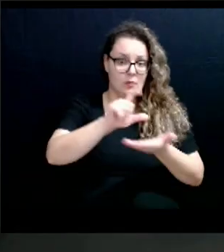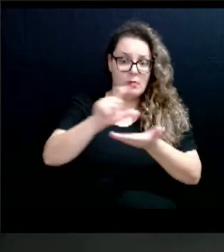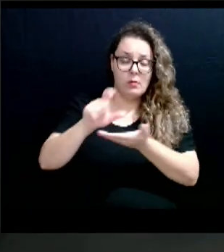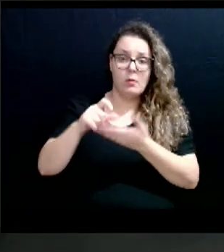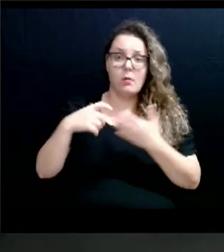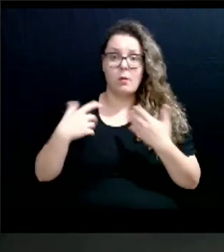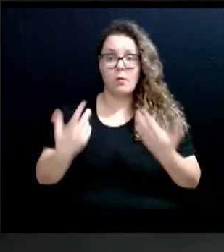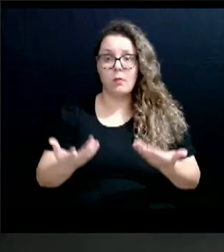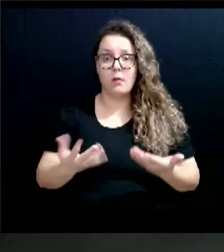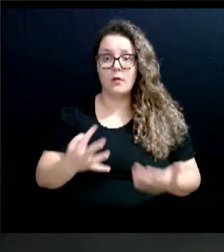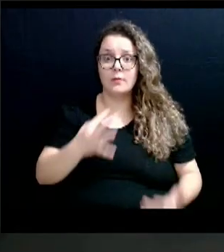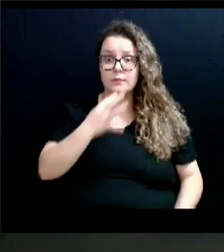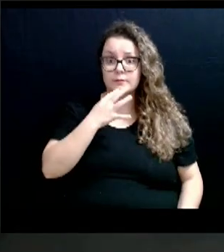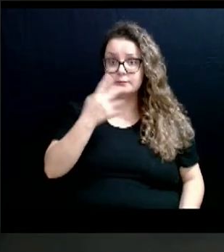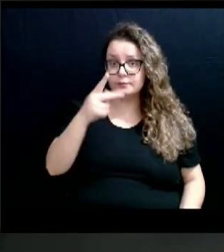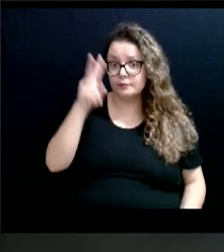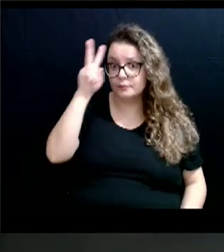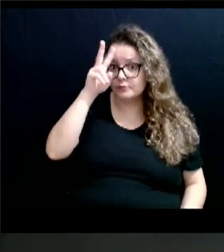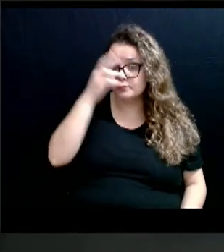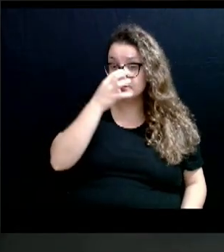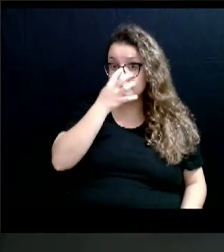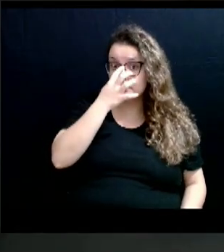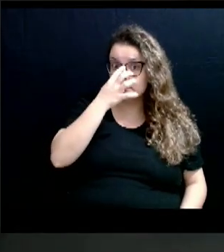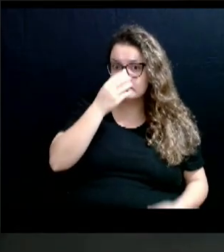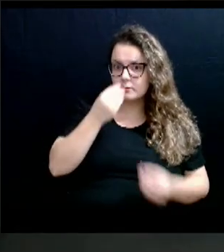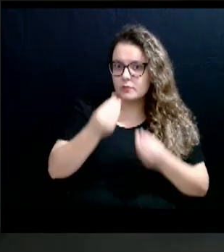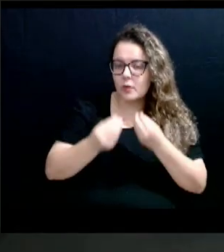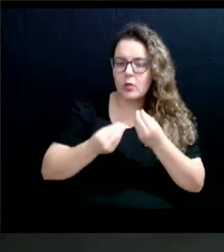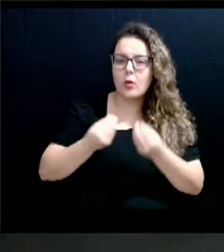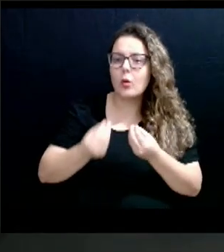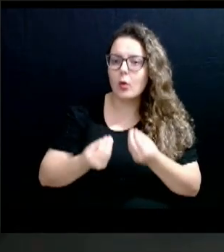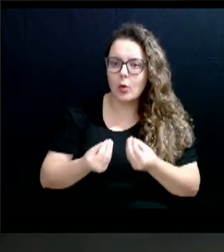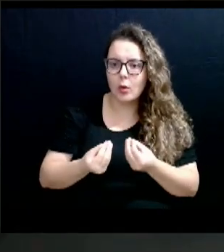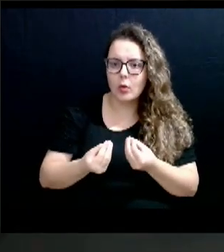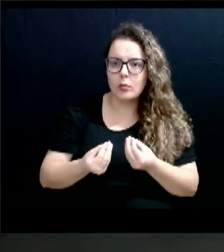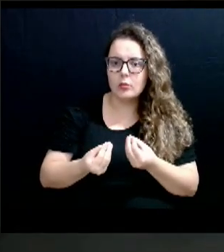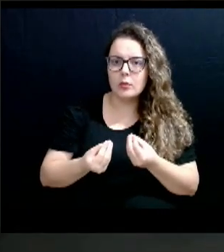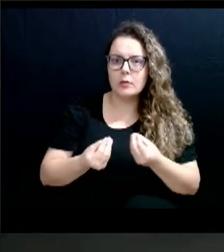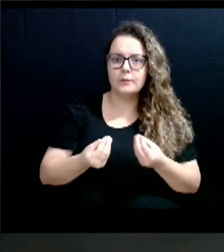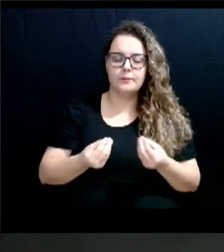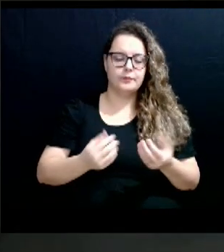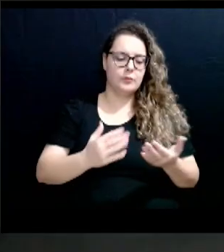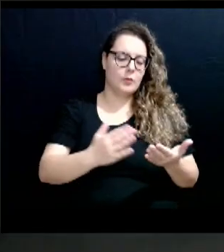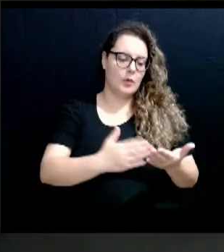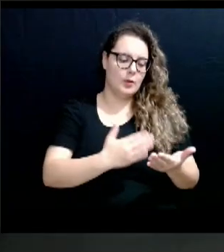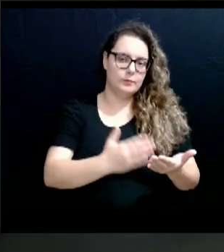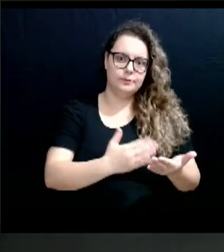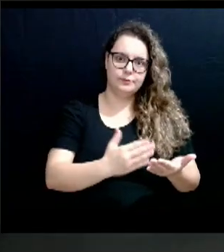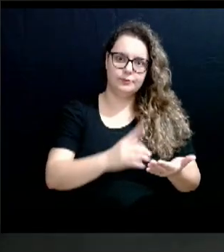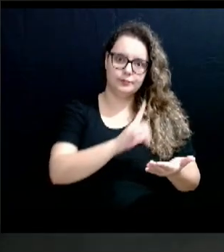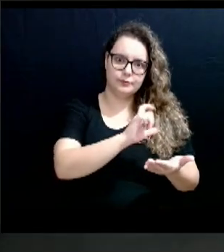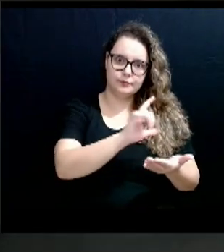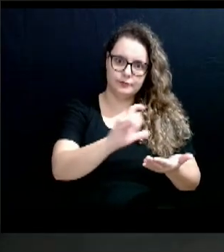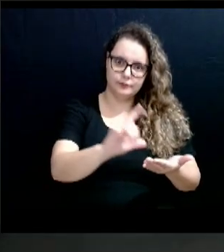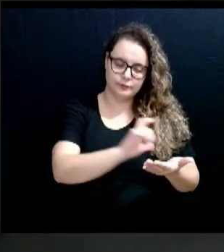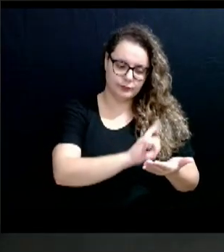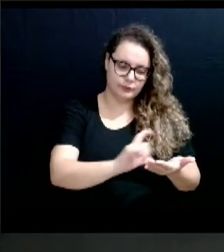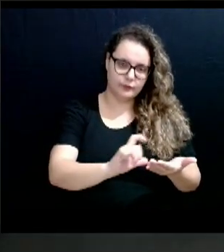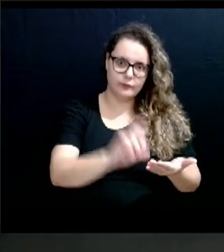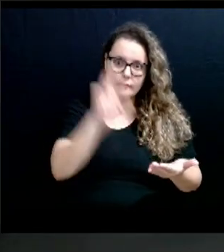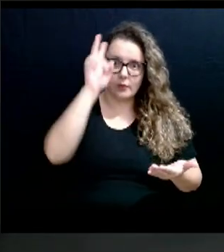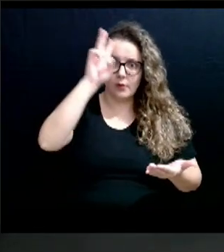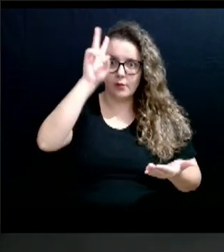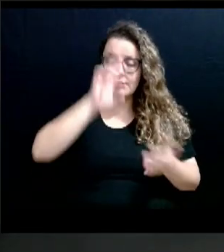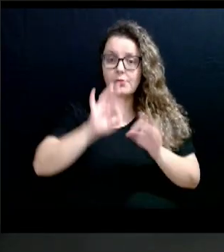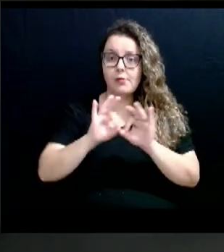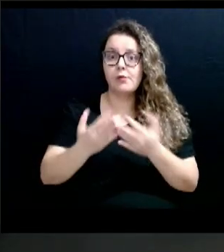conhece a sua história através de quê? De álbum de família, da história das famílias, ou você acabou